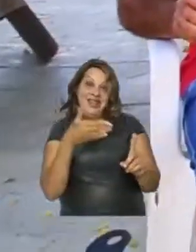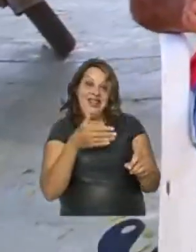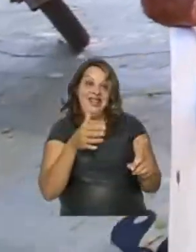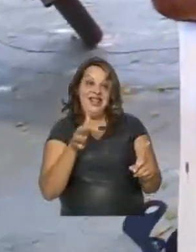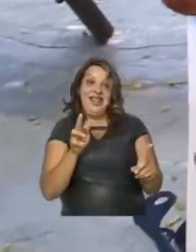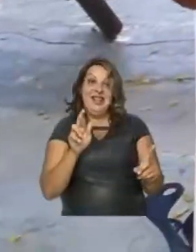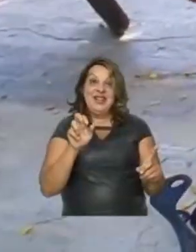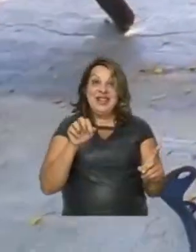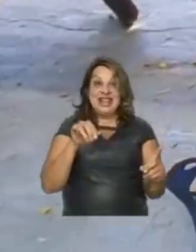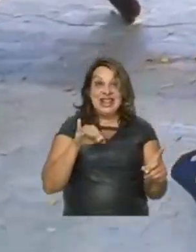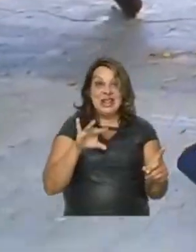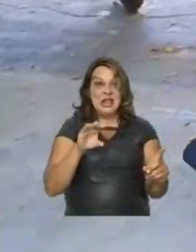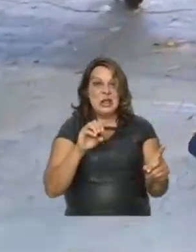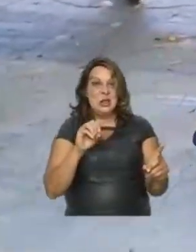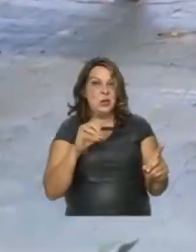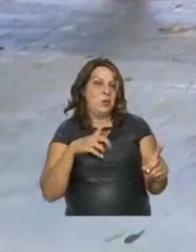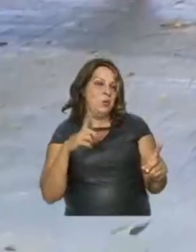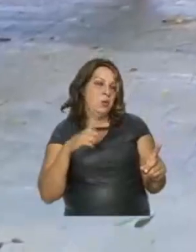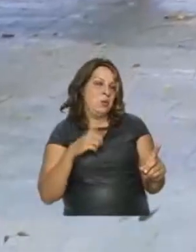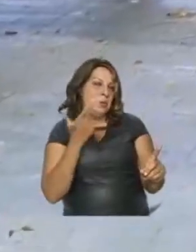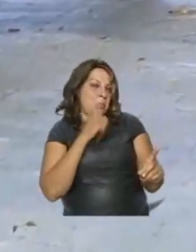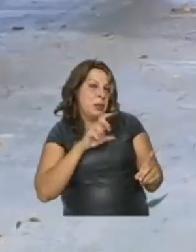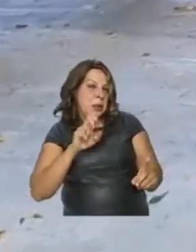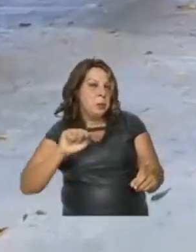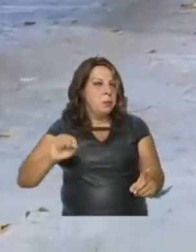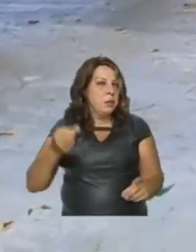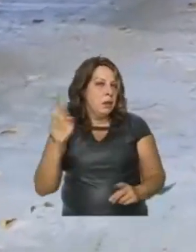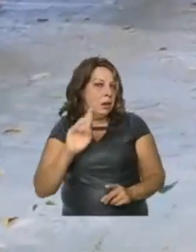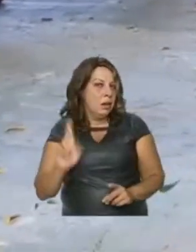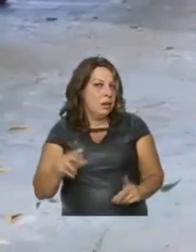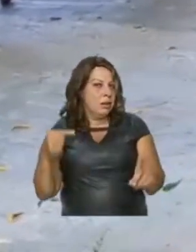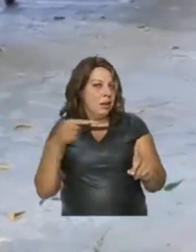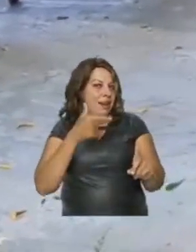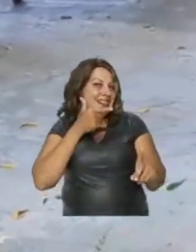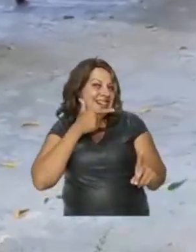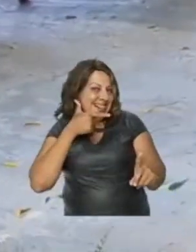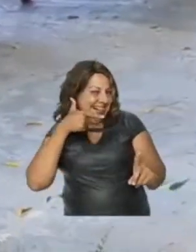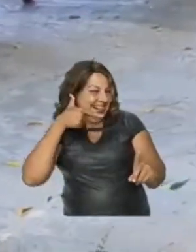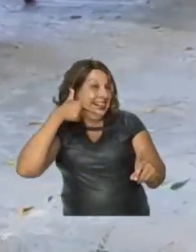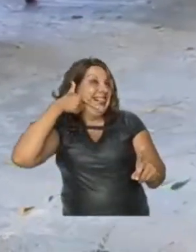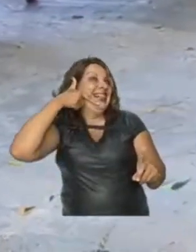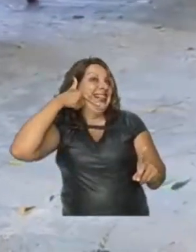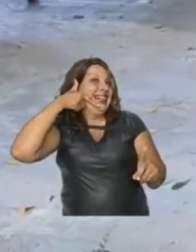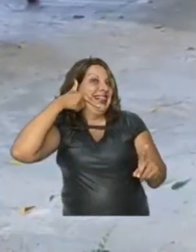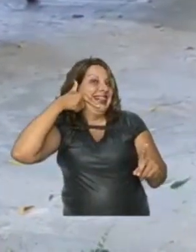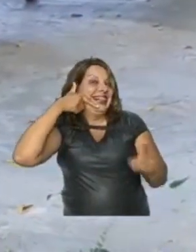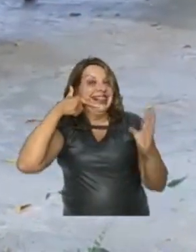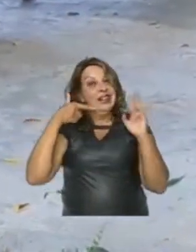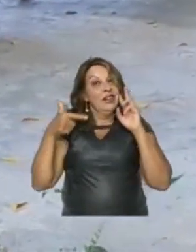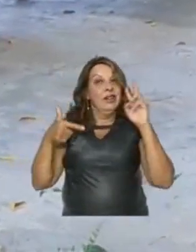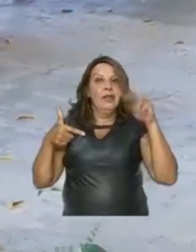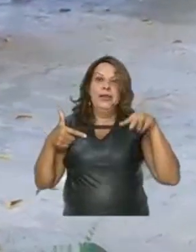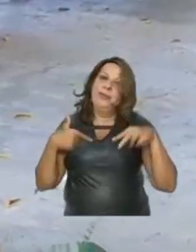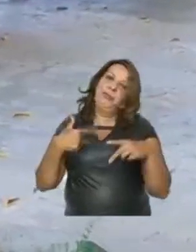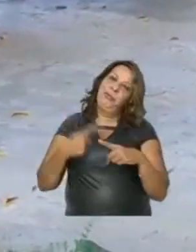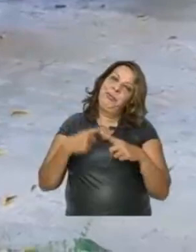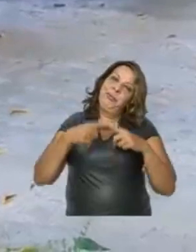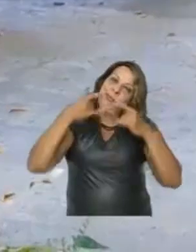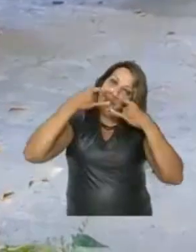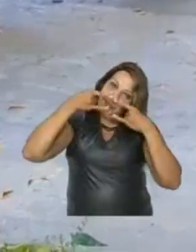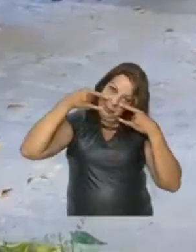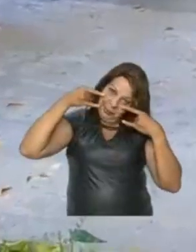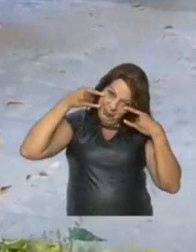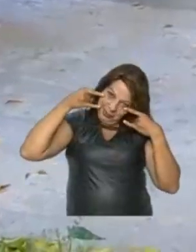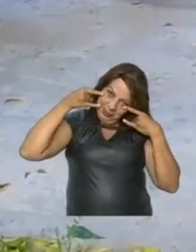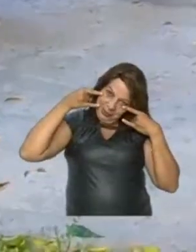prêmio, R$5.000. Agora eu vou contar uma coisa para vocês, ele tá sorrindo, viu? Agora não dá para mostrar por conta da máscara e